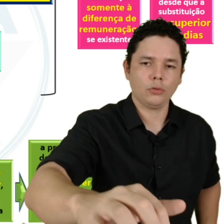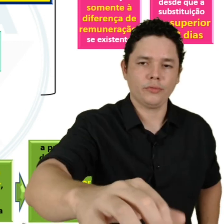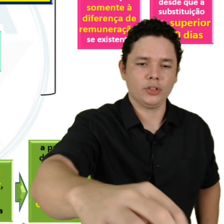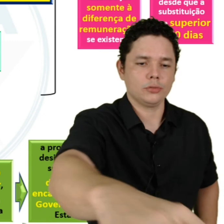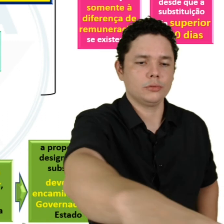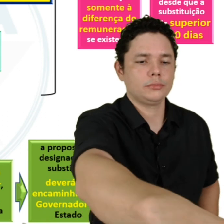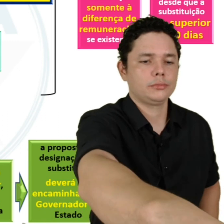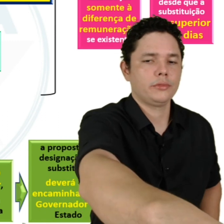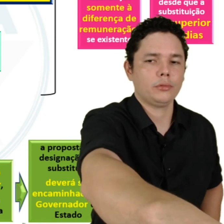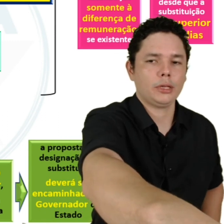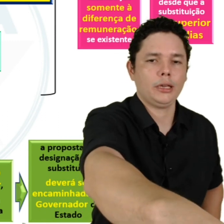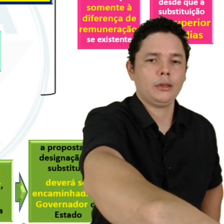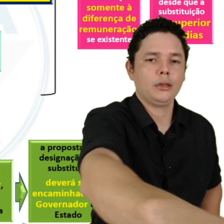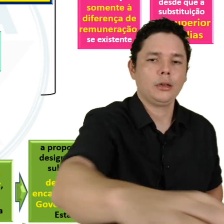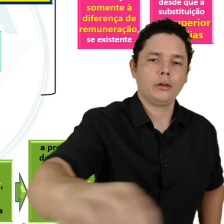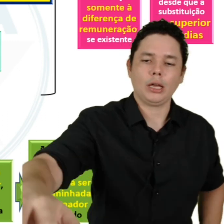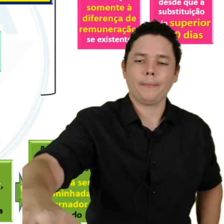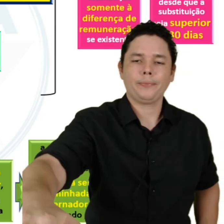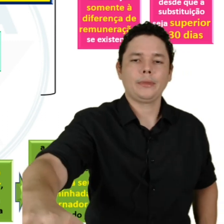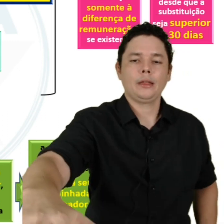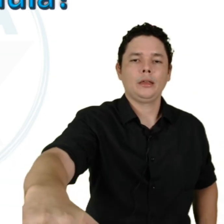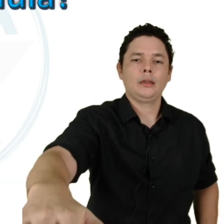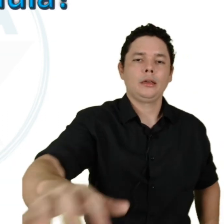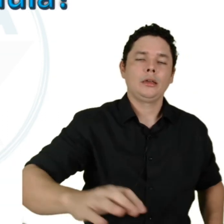do vídeo. Ok? Vamos lá.